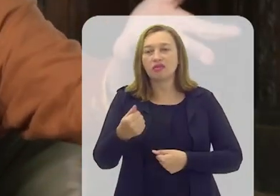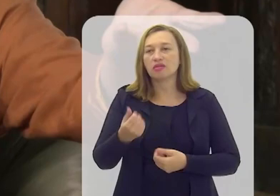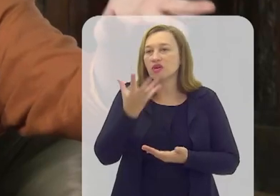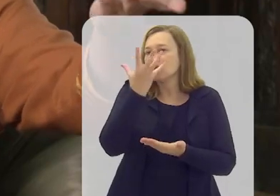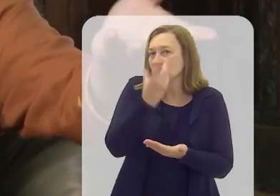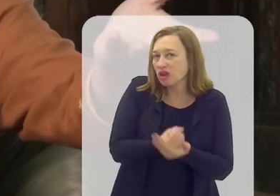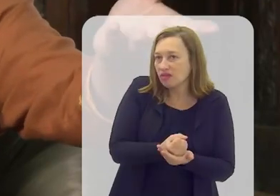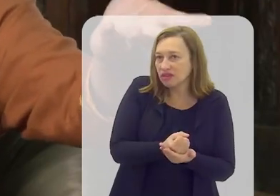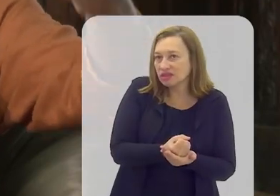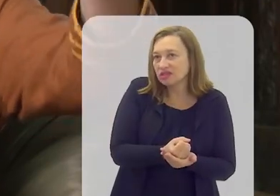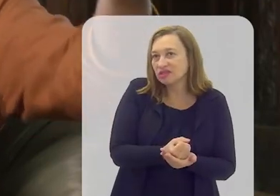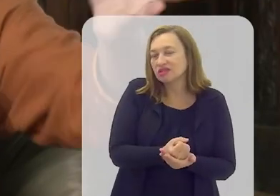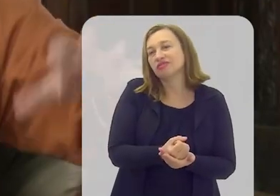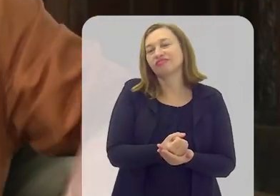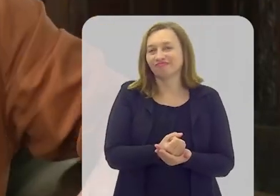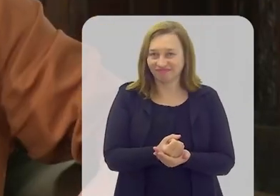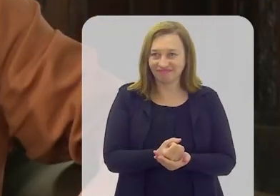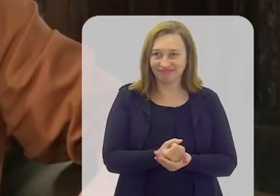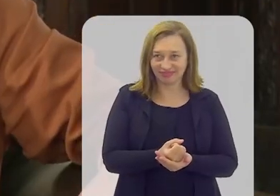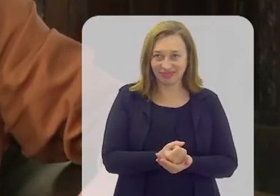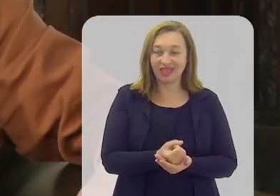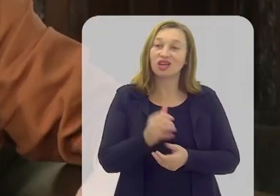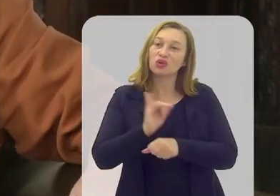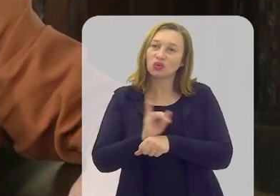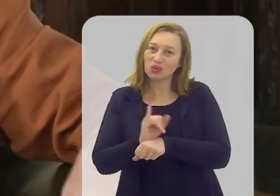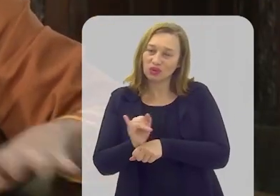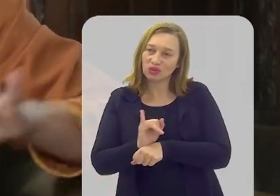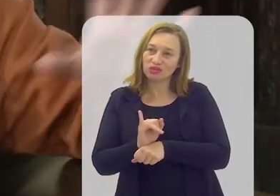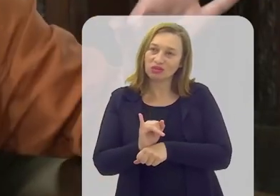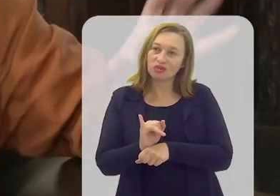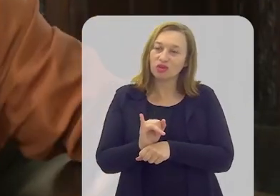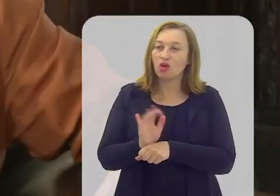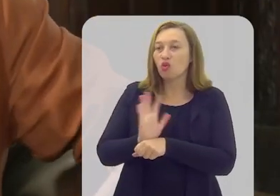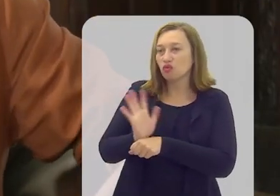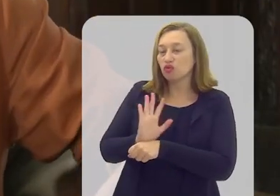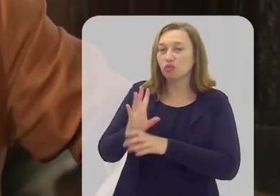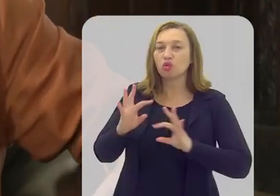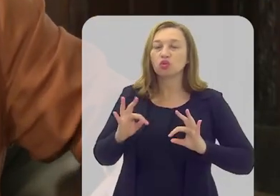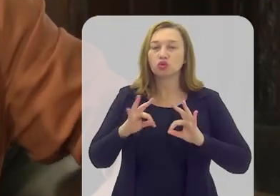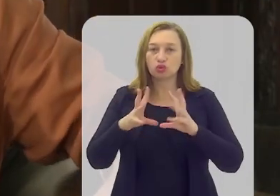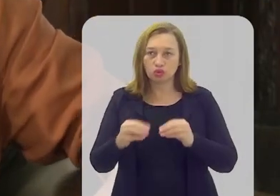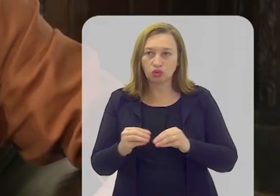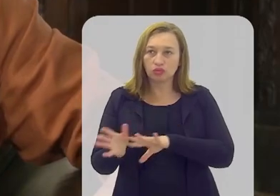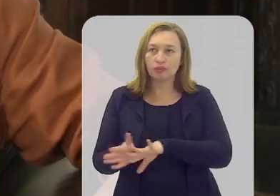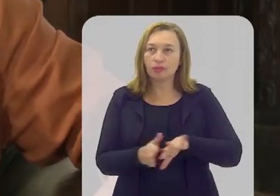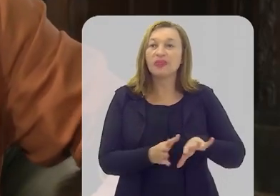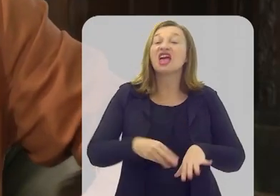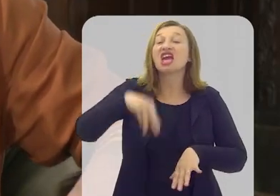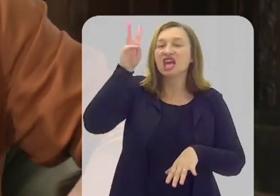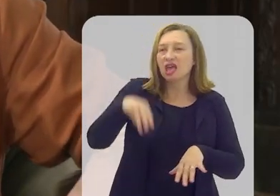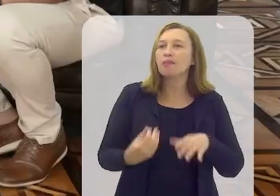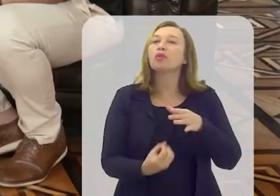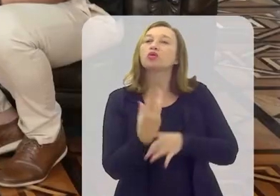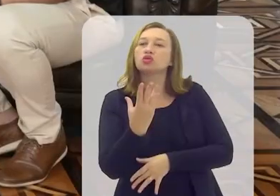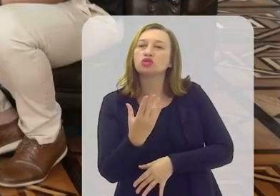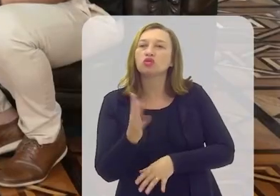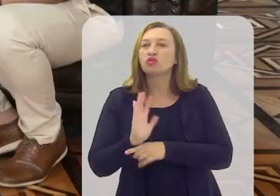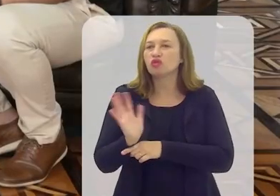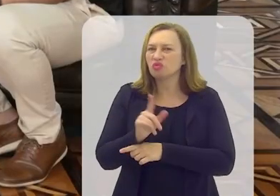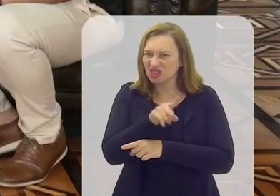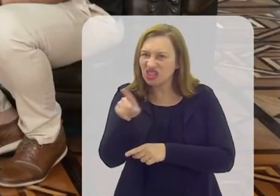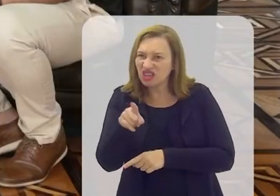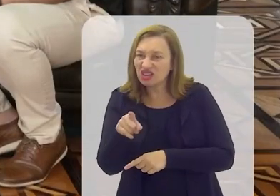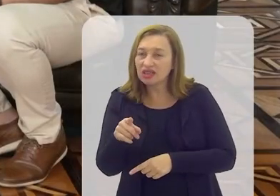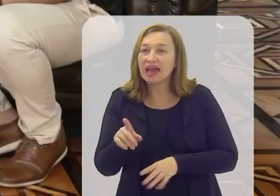gente gravou e está no YouTube o filme completo, a película completa. E quem foi a pessoa que produziu esse filme? Foram